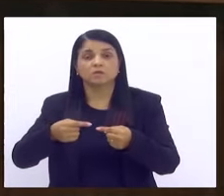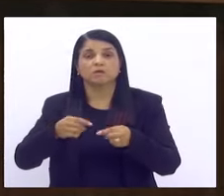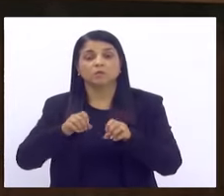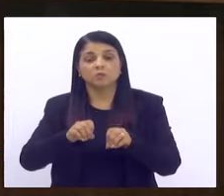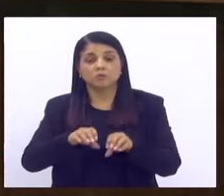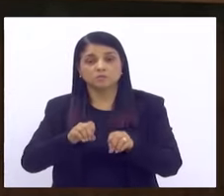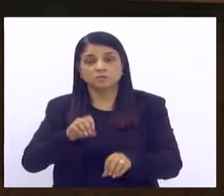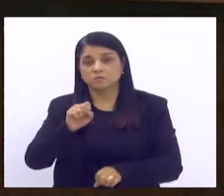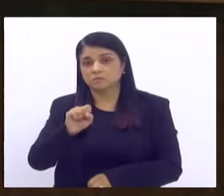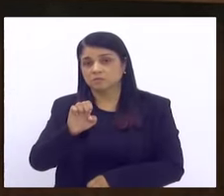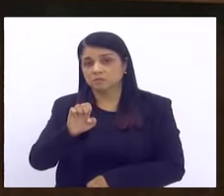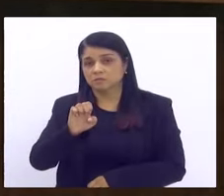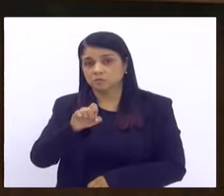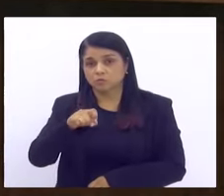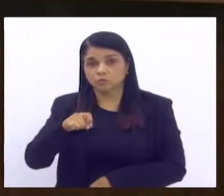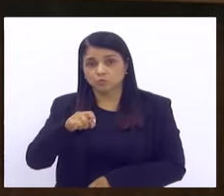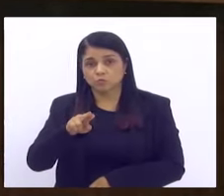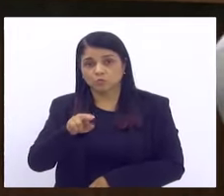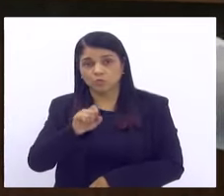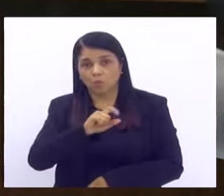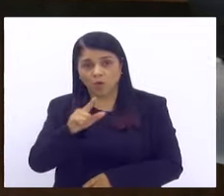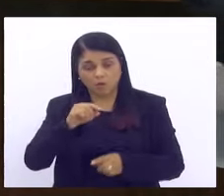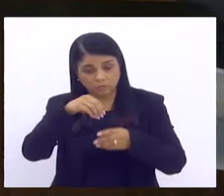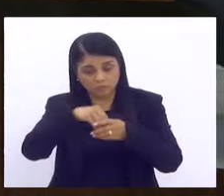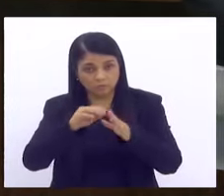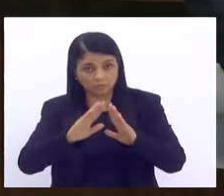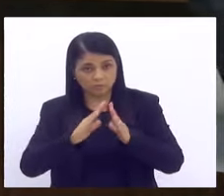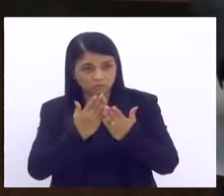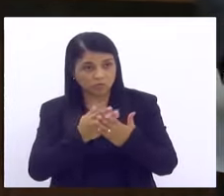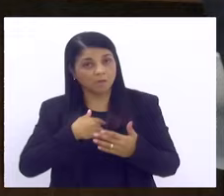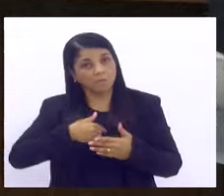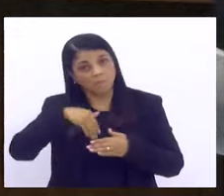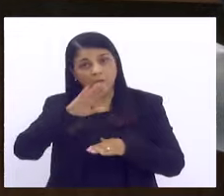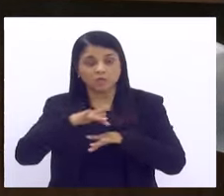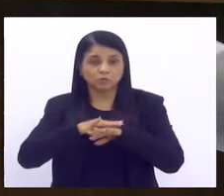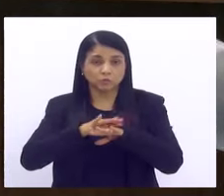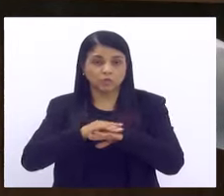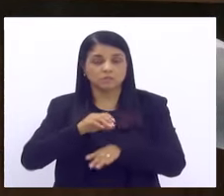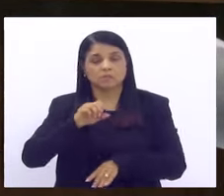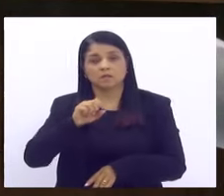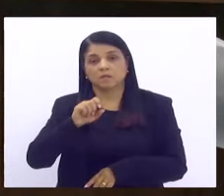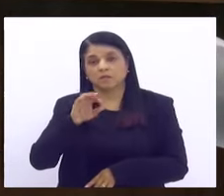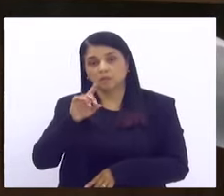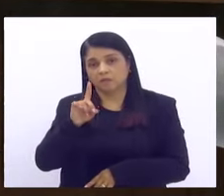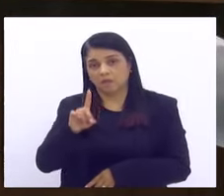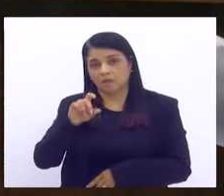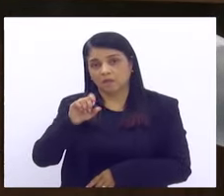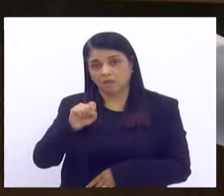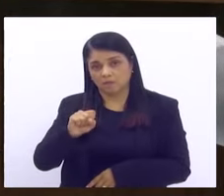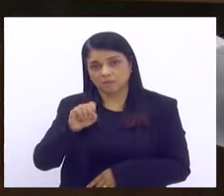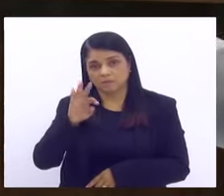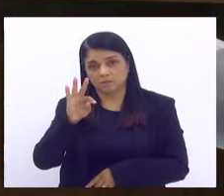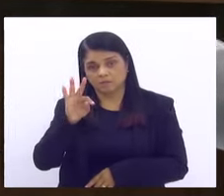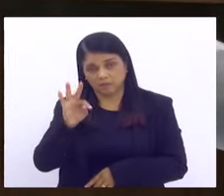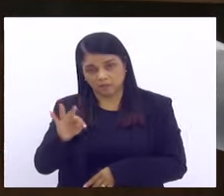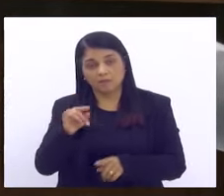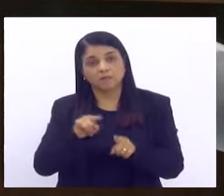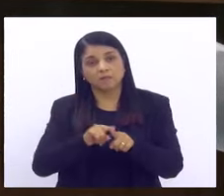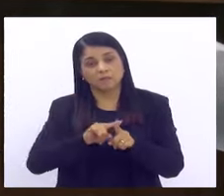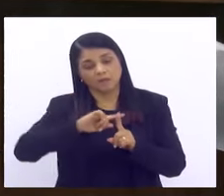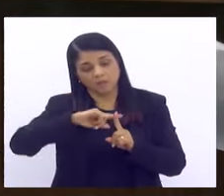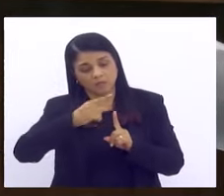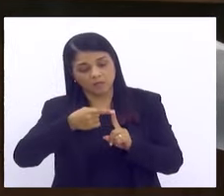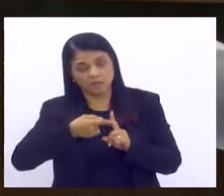Josemar, nas escolas, significa ter mais DST, doença sexualmente transmissível, e gravidez precoce.